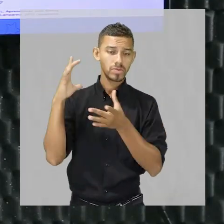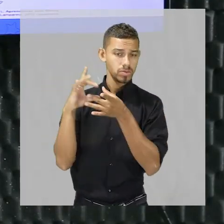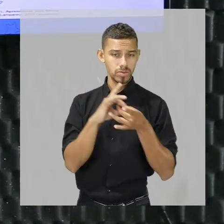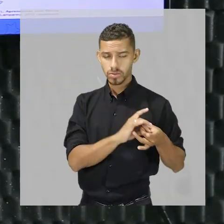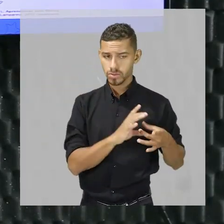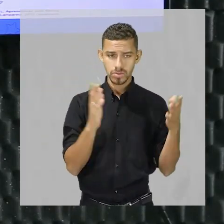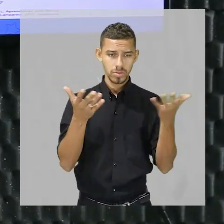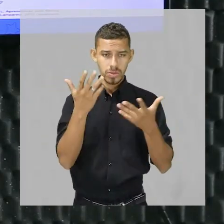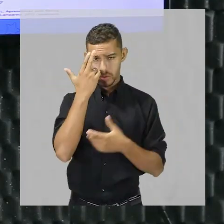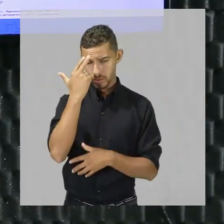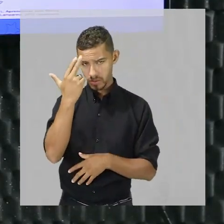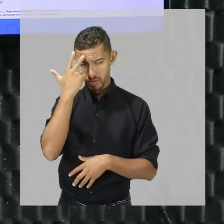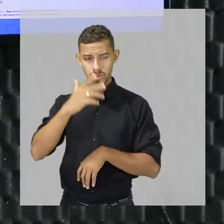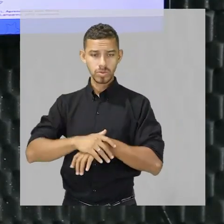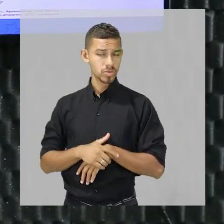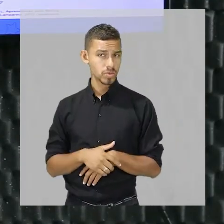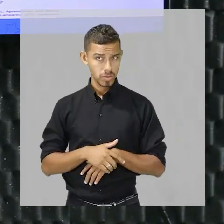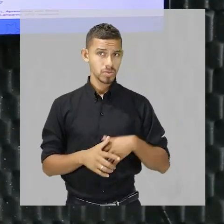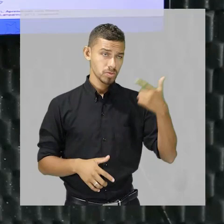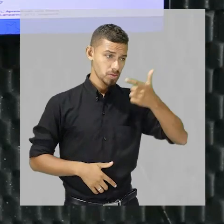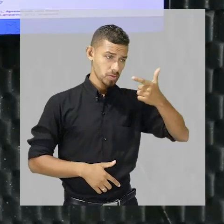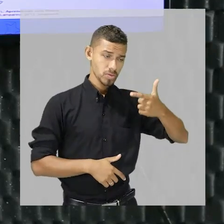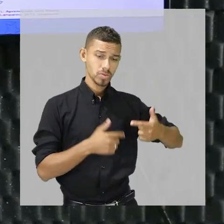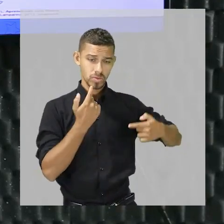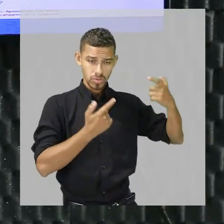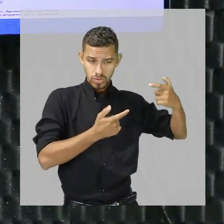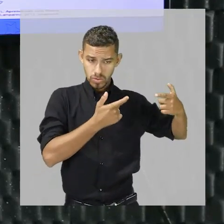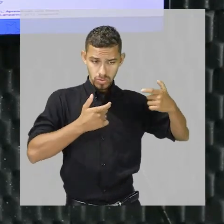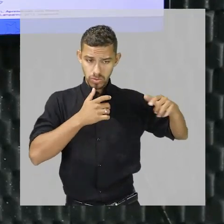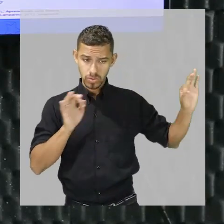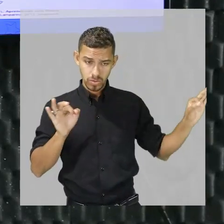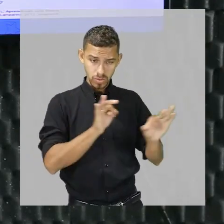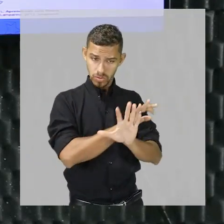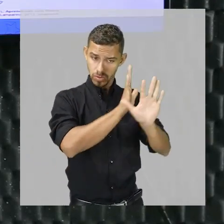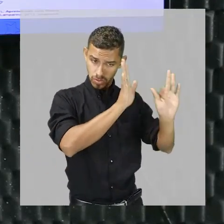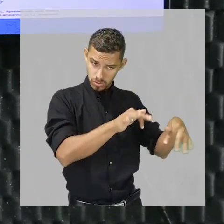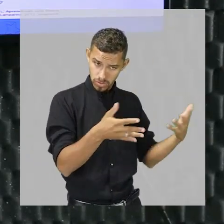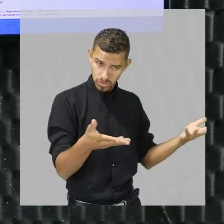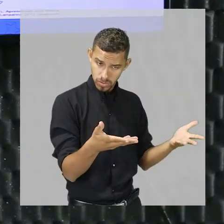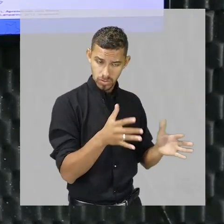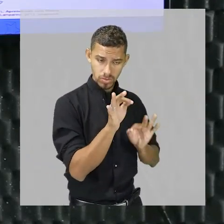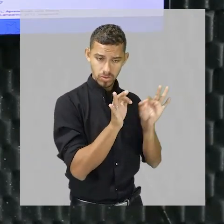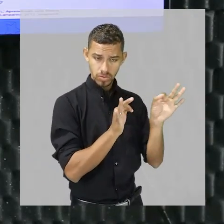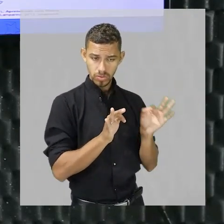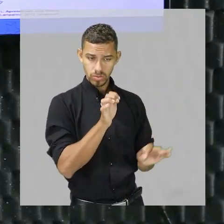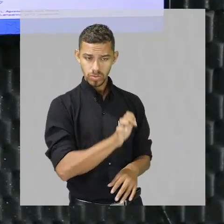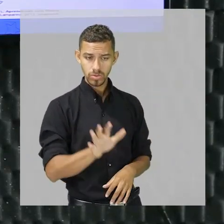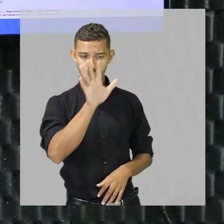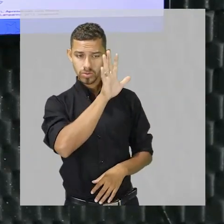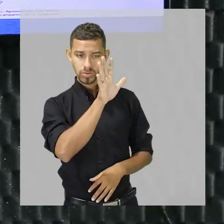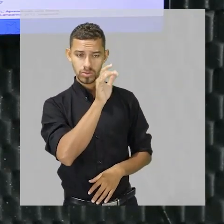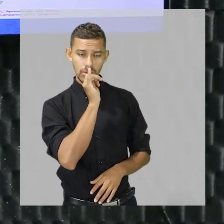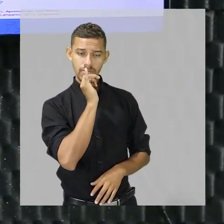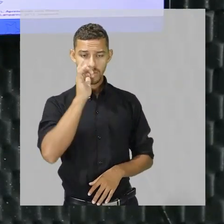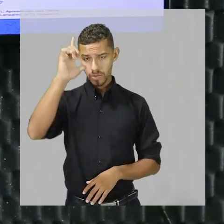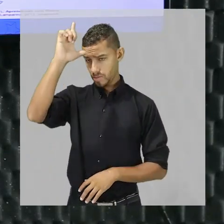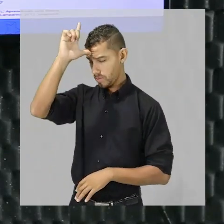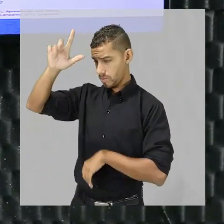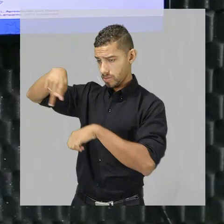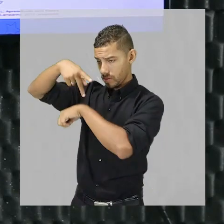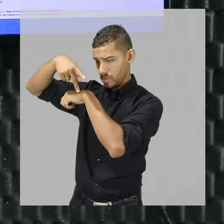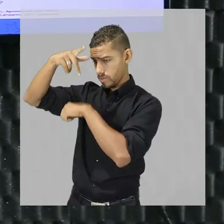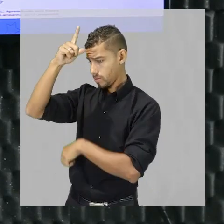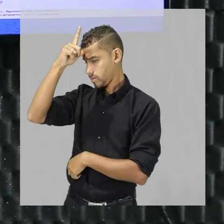história, tá? Quando a Segunda Guerra Mundial de fato acaba, ocorrem as reorganizações do mundo e principalmente da Europa. E a Alemanha foi um